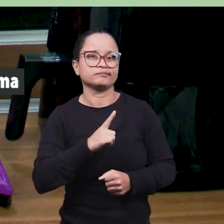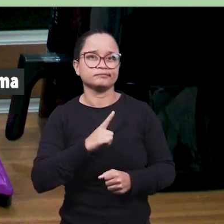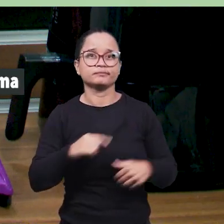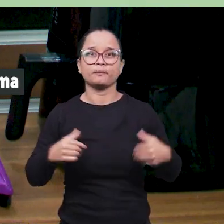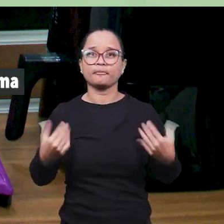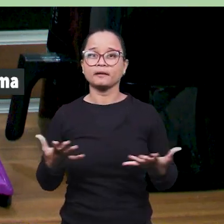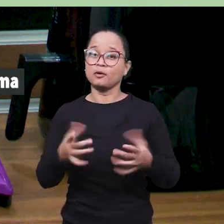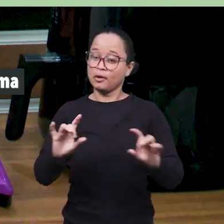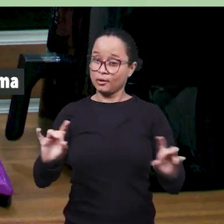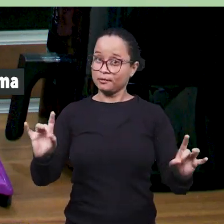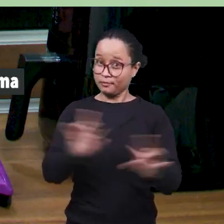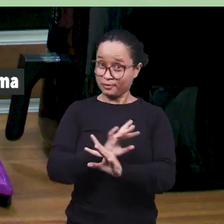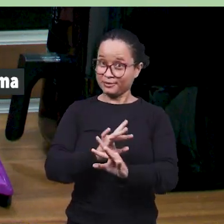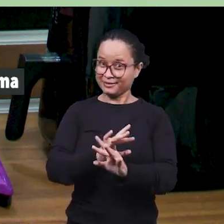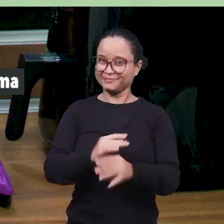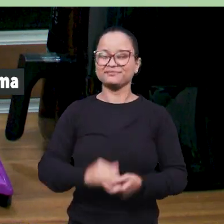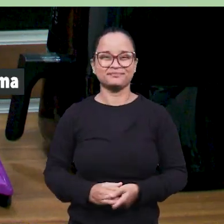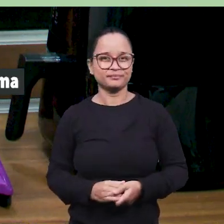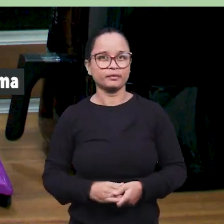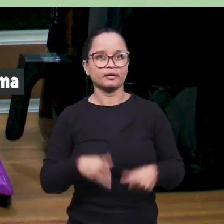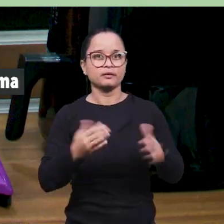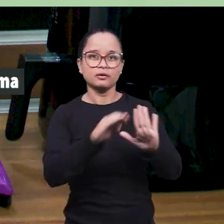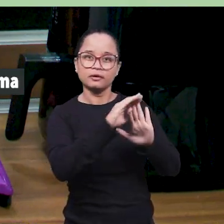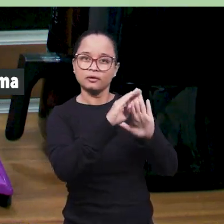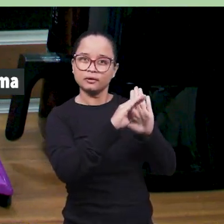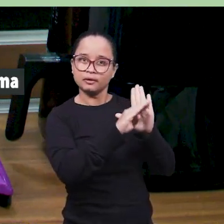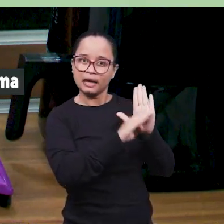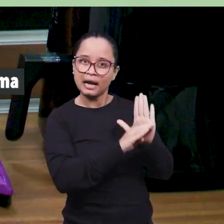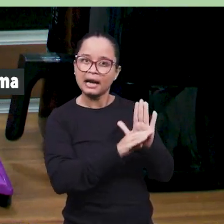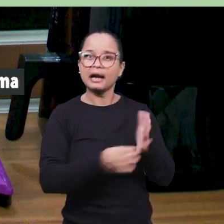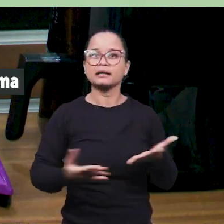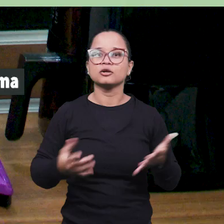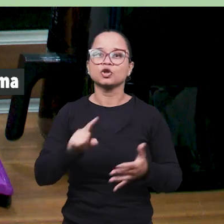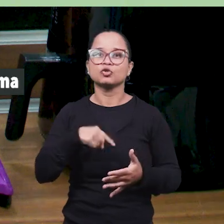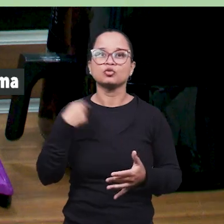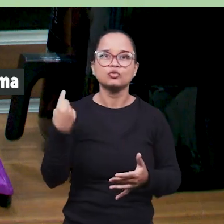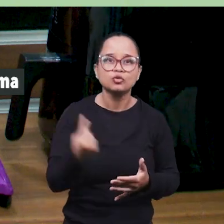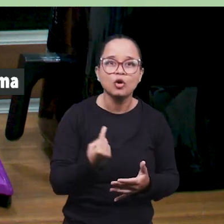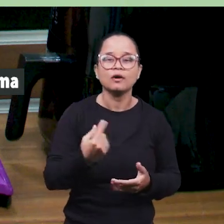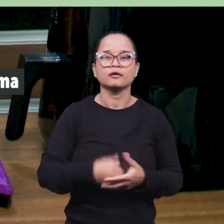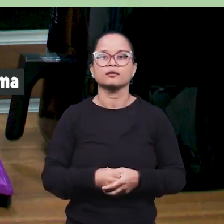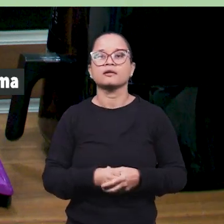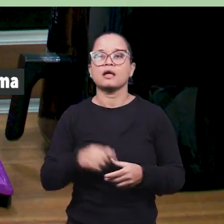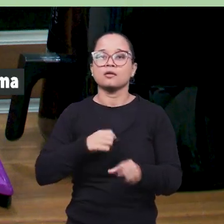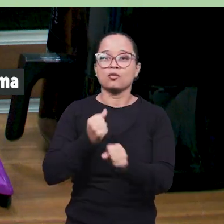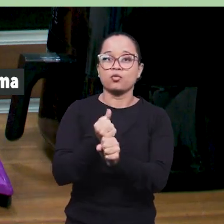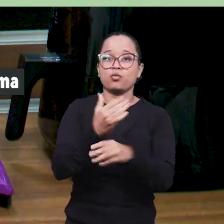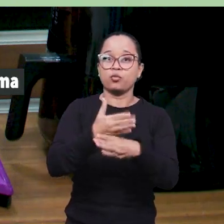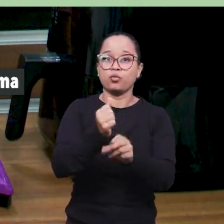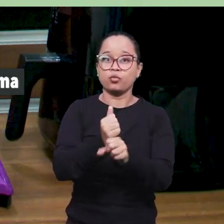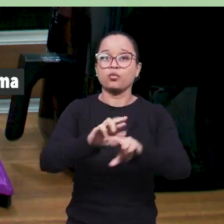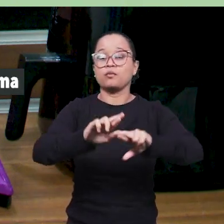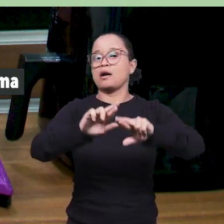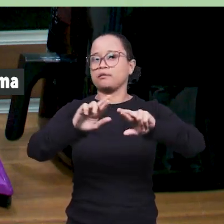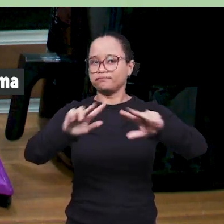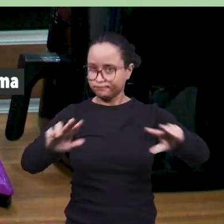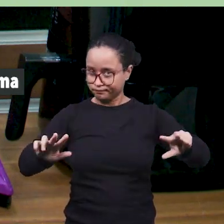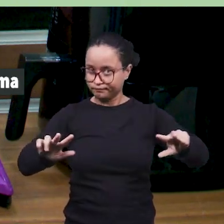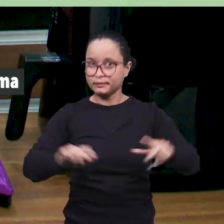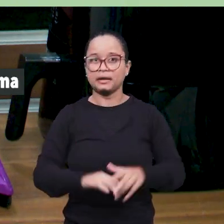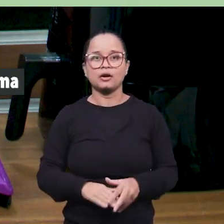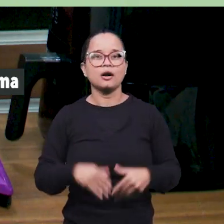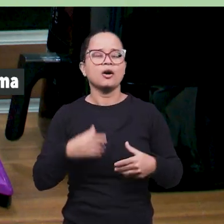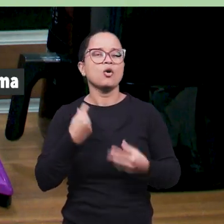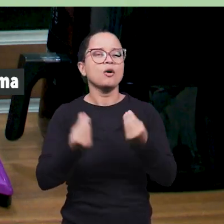ó, prontinho. Nessa receita nós vamos trabalhar com os legumes. Como eu disse,